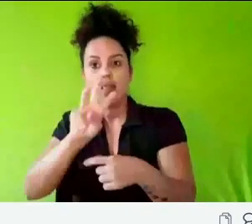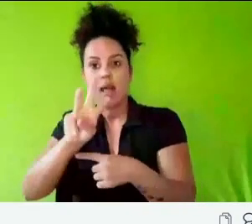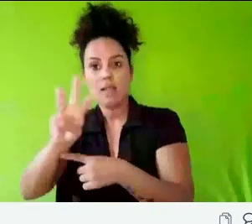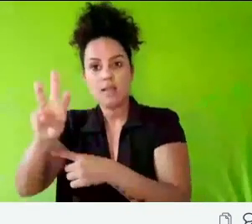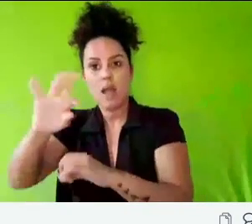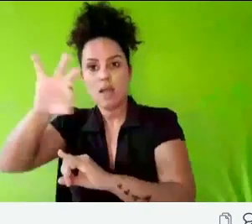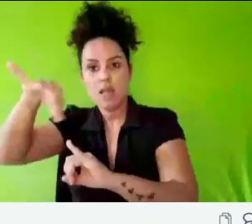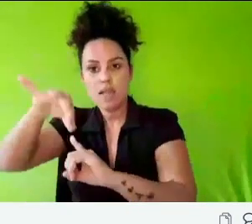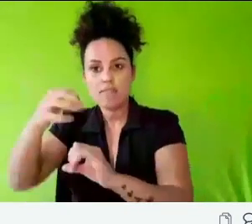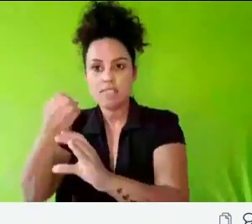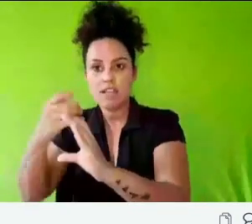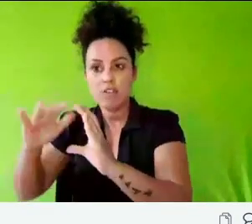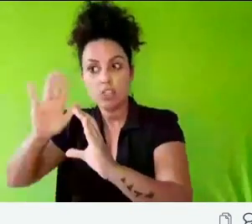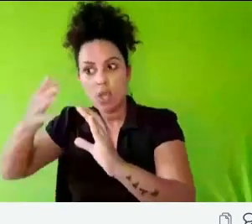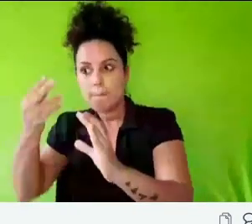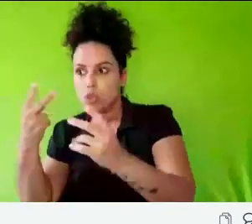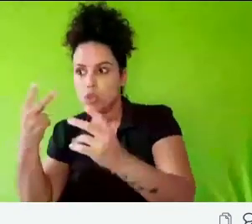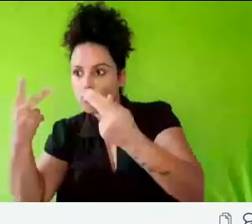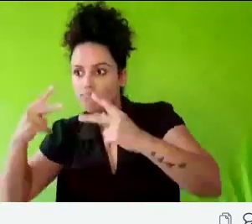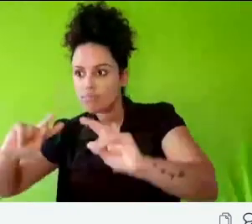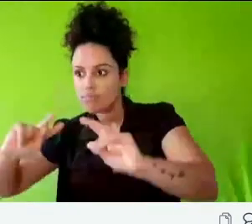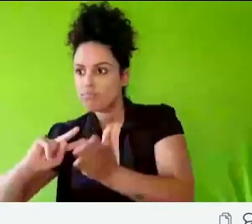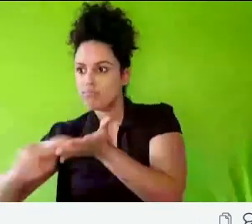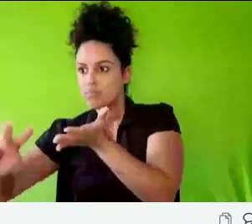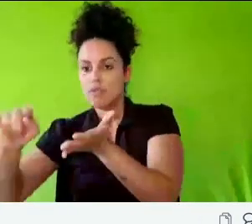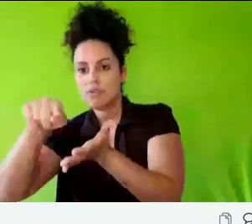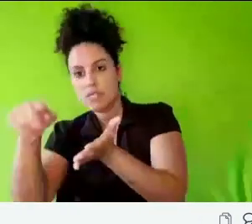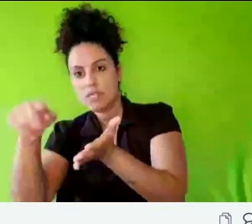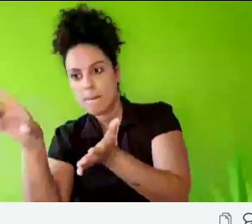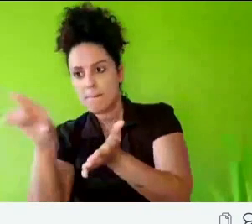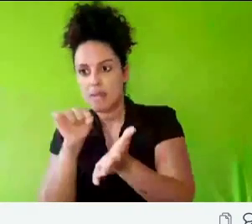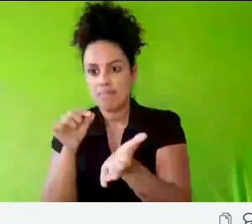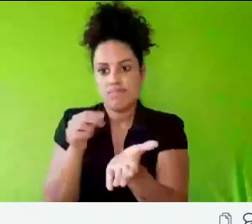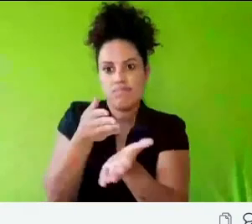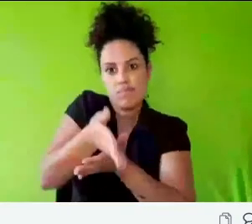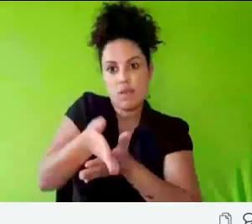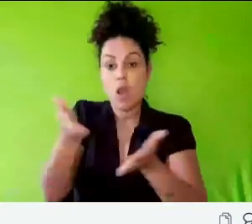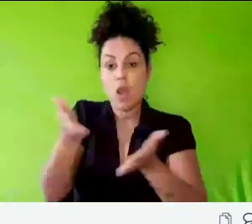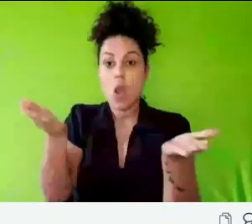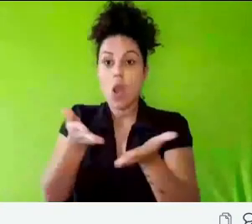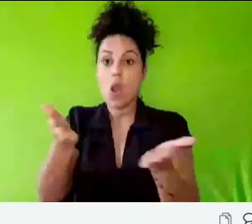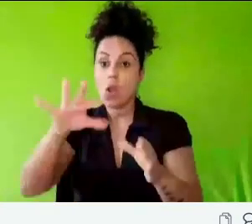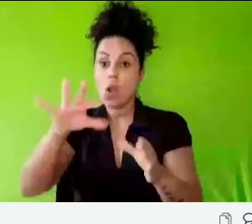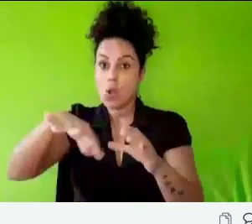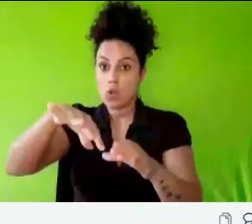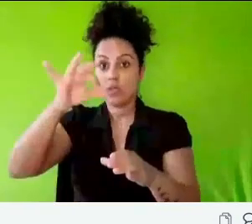O sorteio está iniciando hoje, conforme previsto, dia